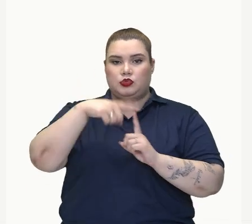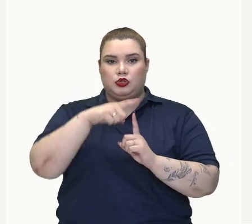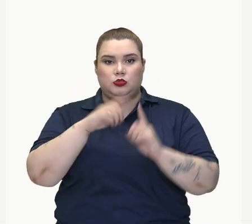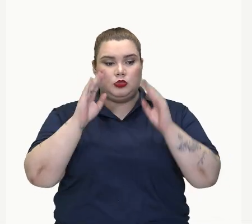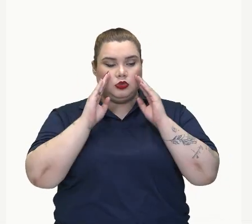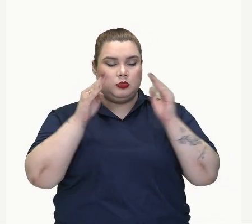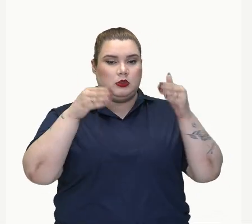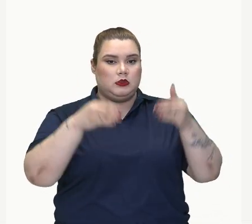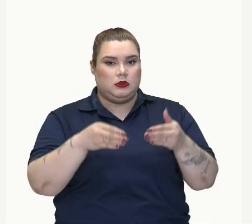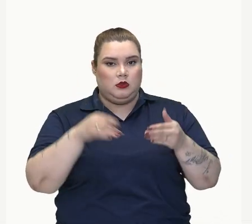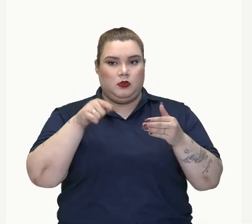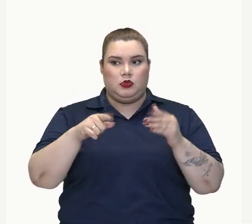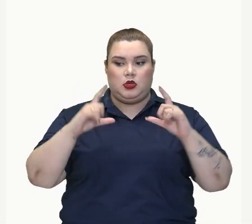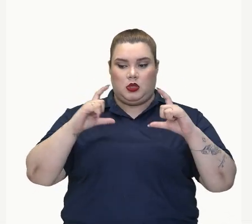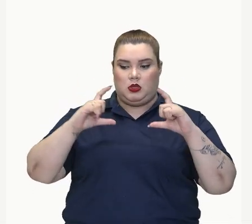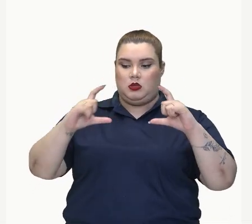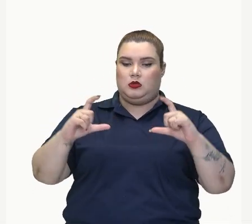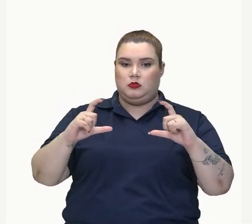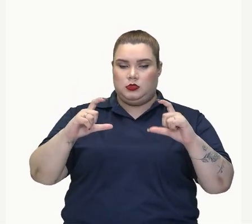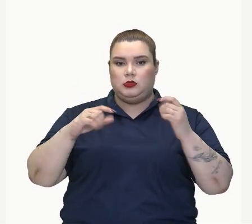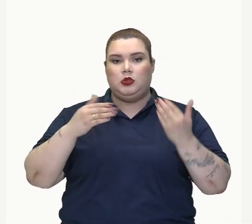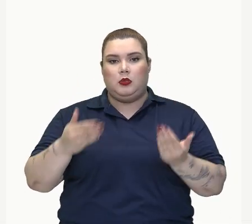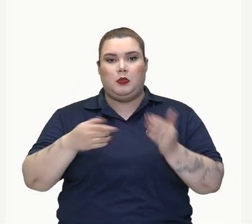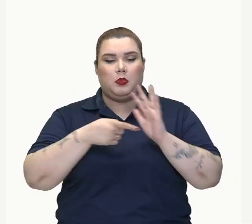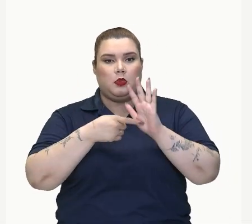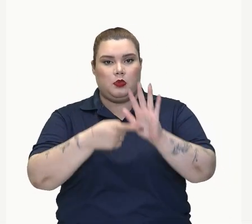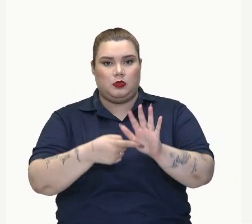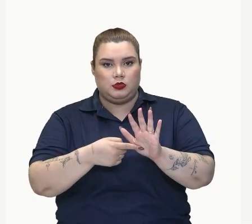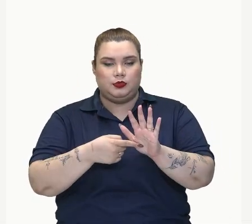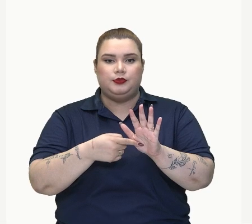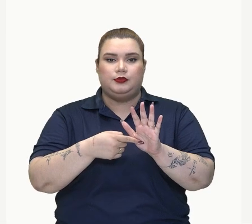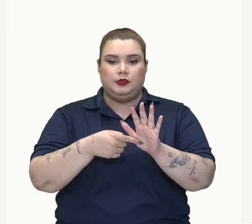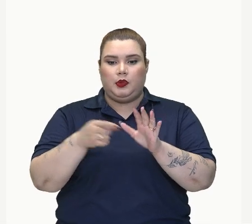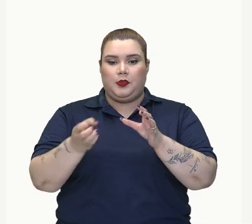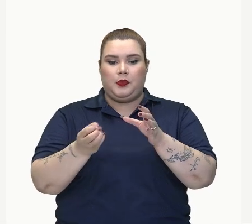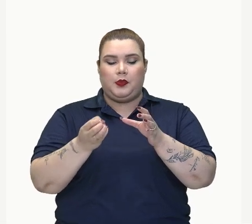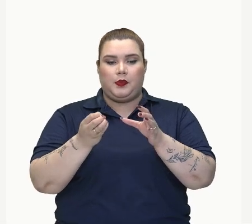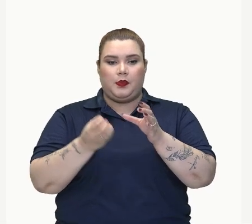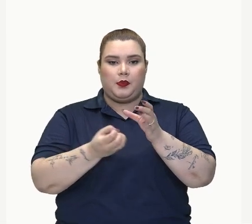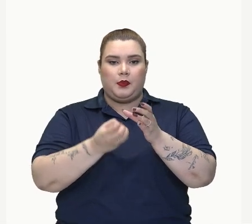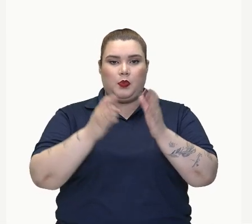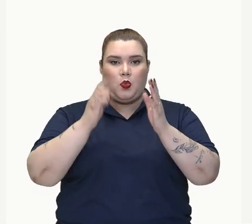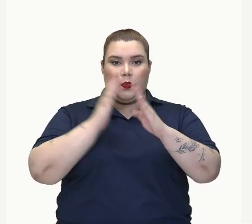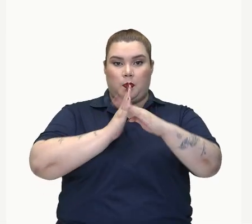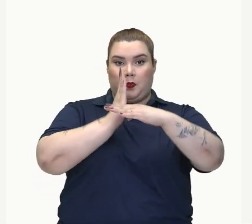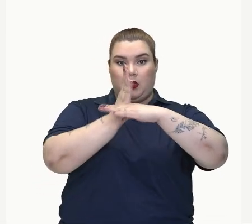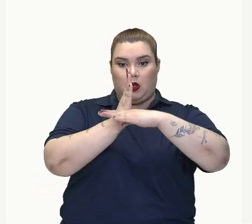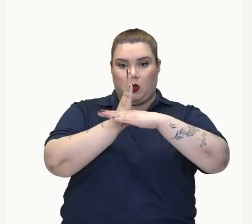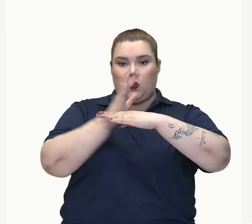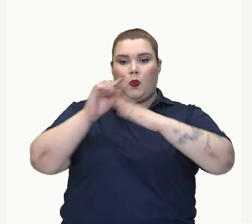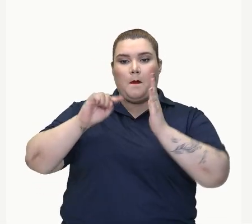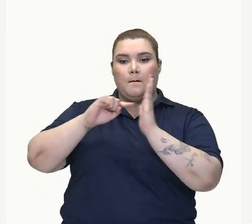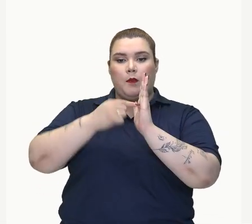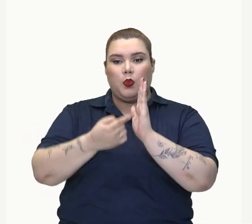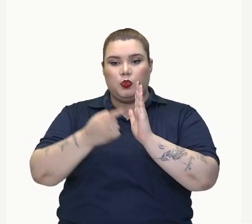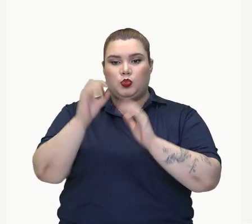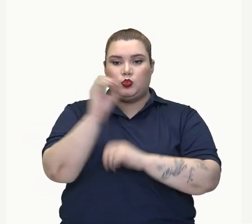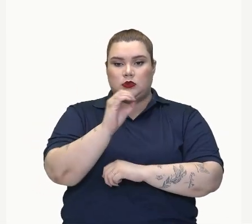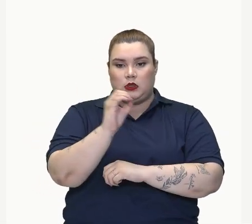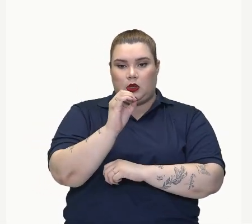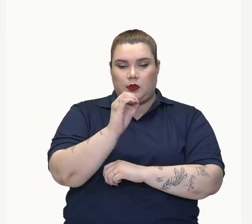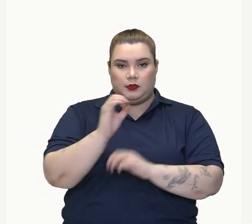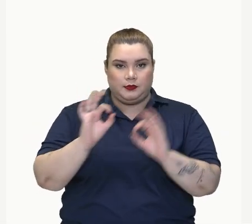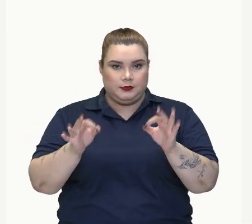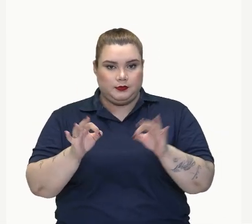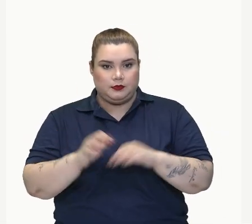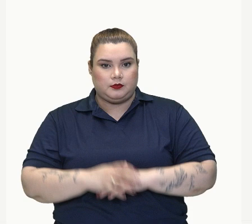de elipse, né, que ele está sobre o centro, né, está sobre a origem do plano cartesiano, tá? E aí você vai ver